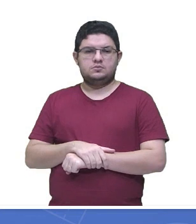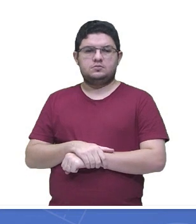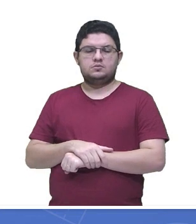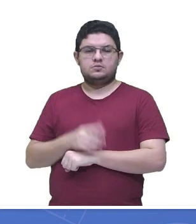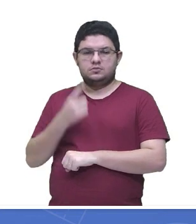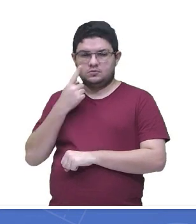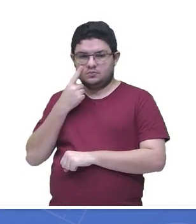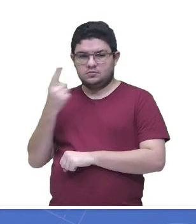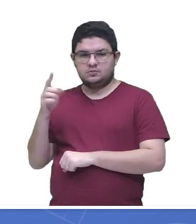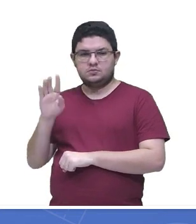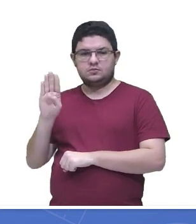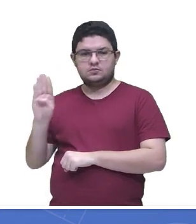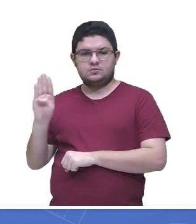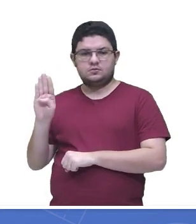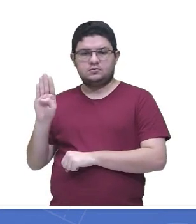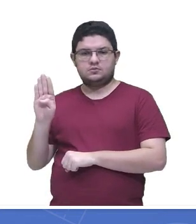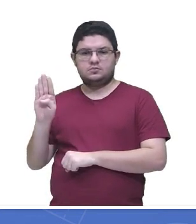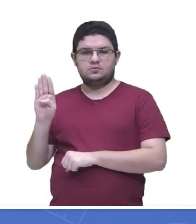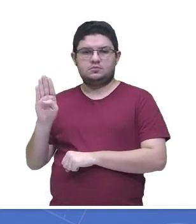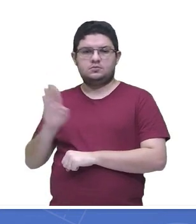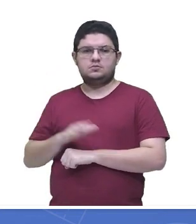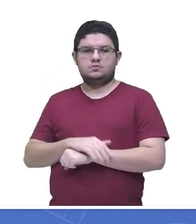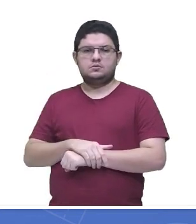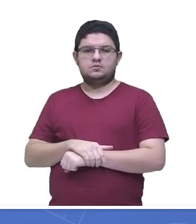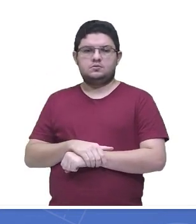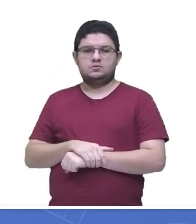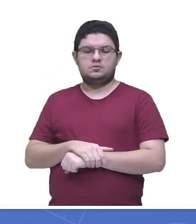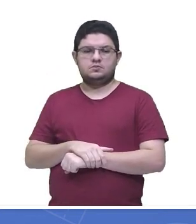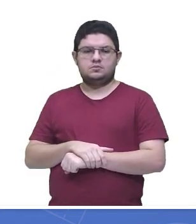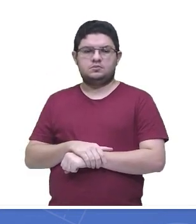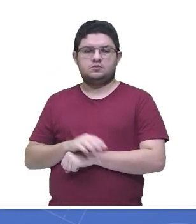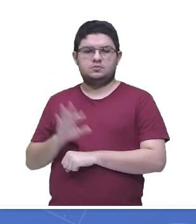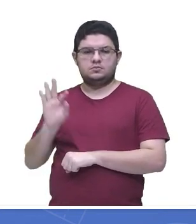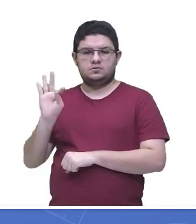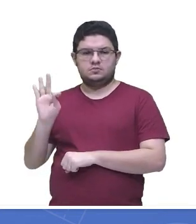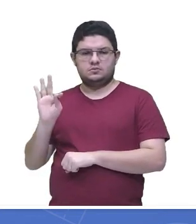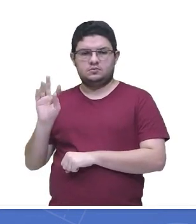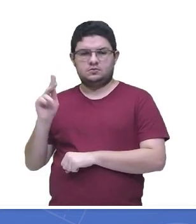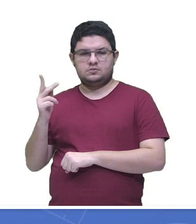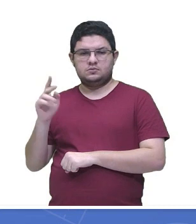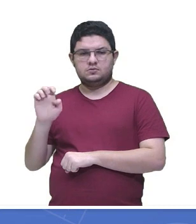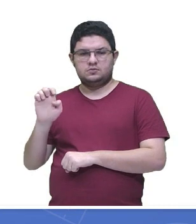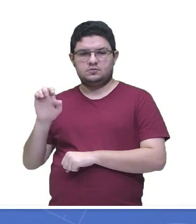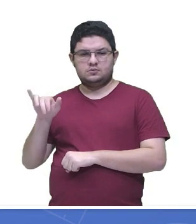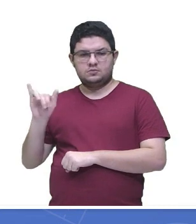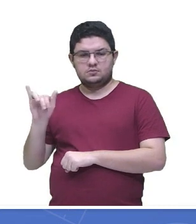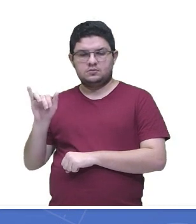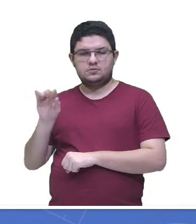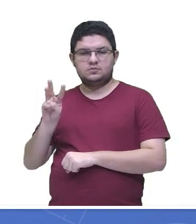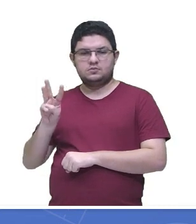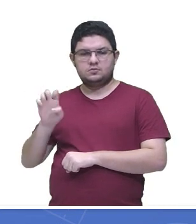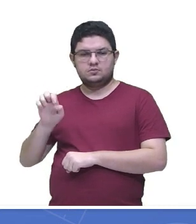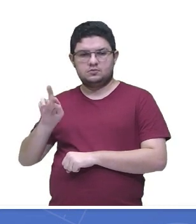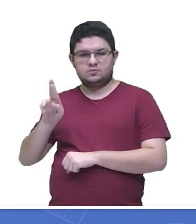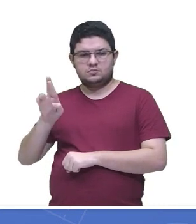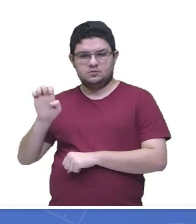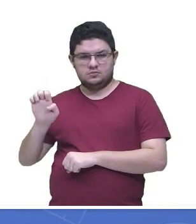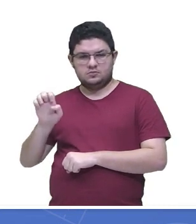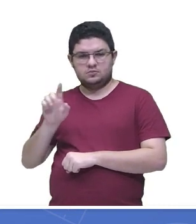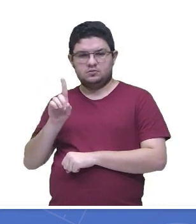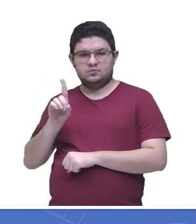dancing forró. Forma negativa. They were